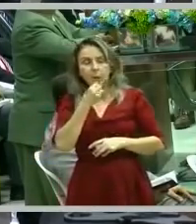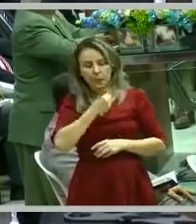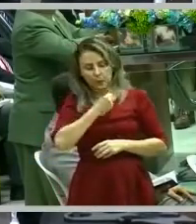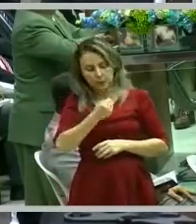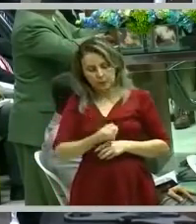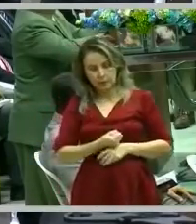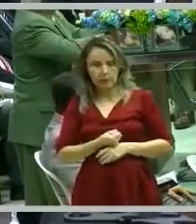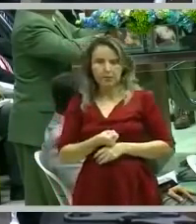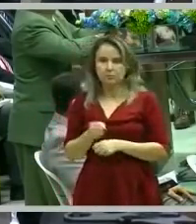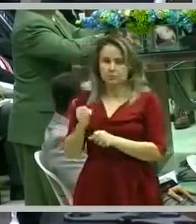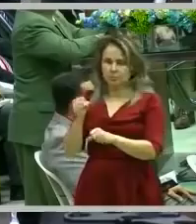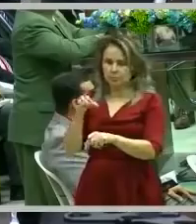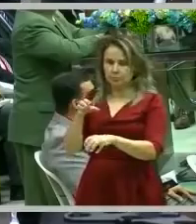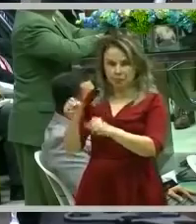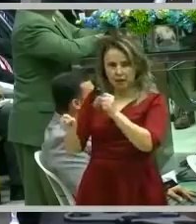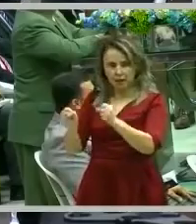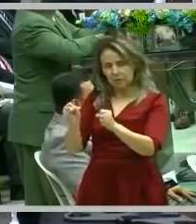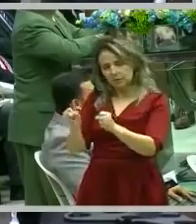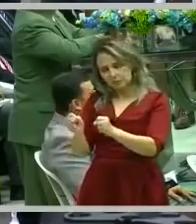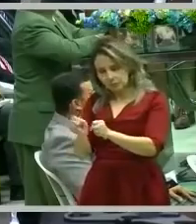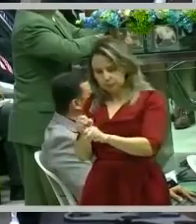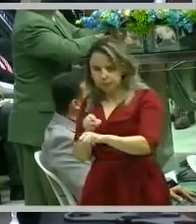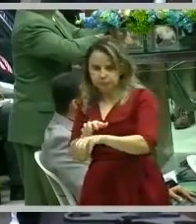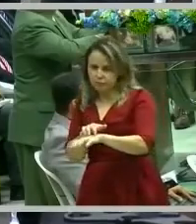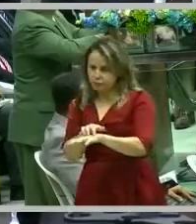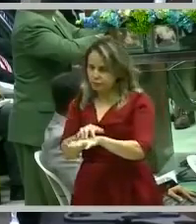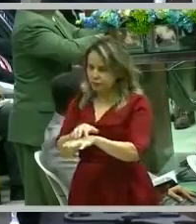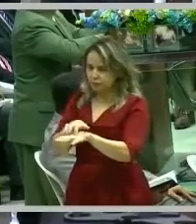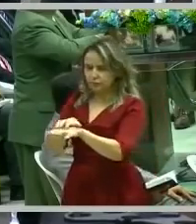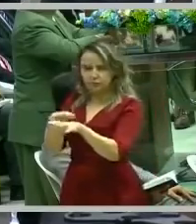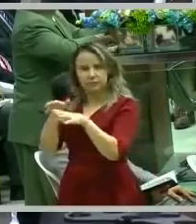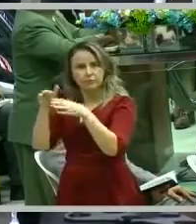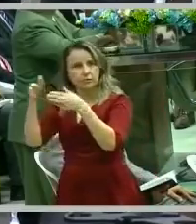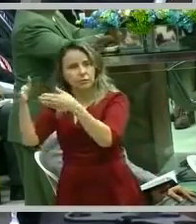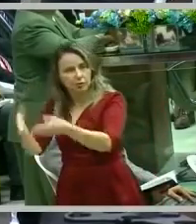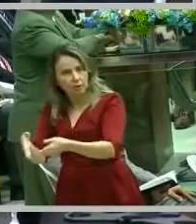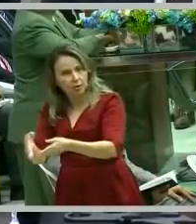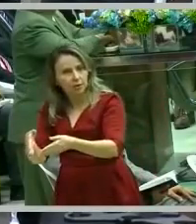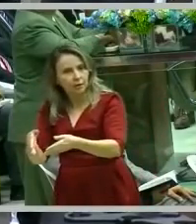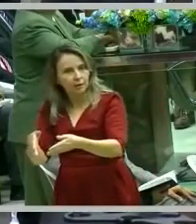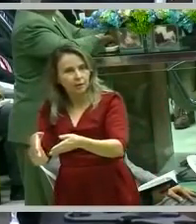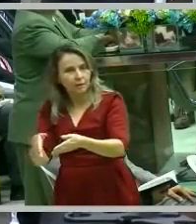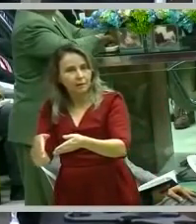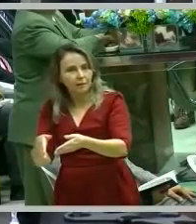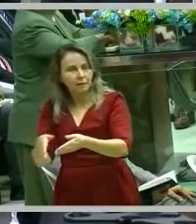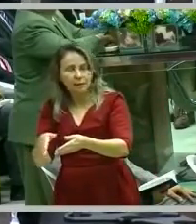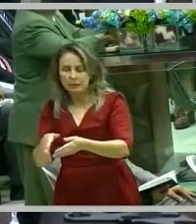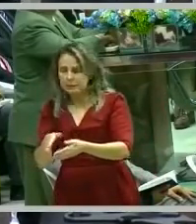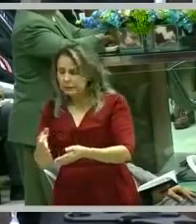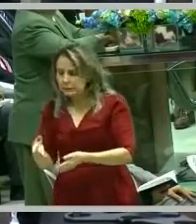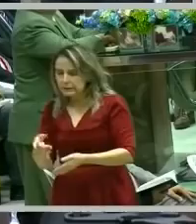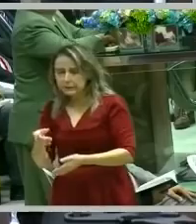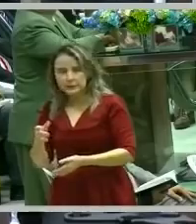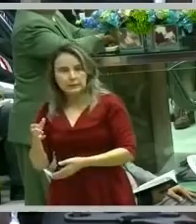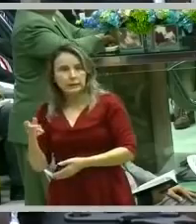carro. O sacerdote amaldiçoou e disse, mas nunca eu venho